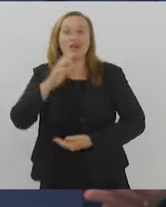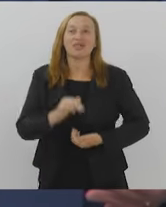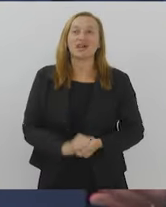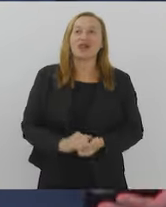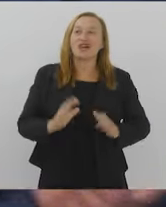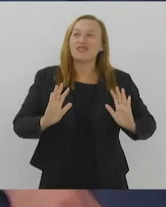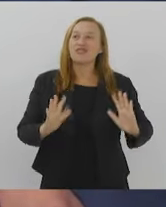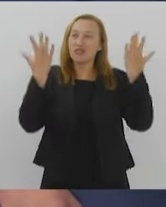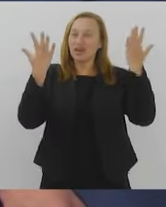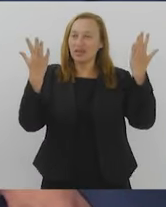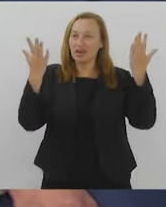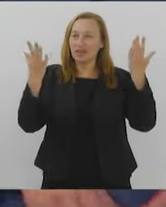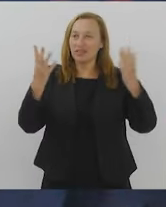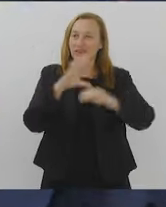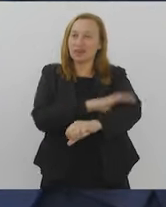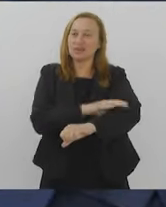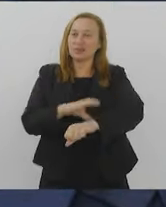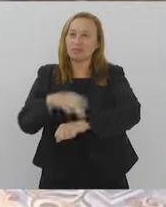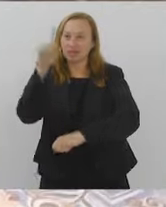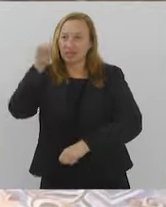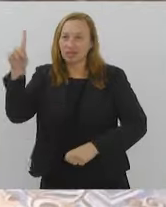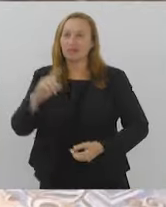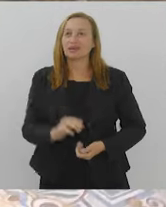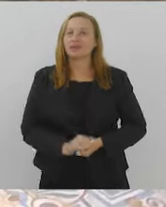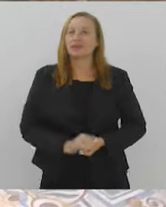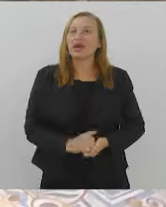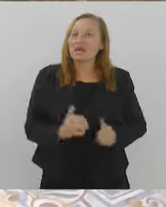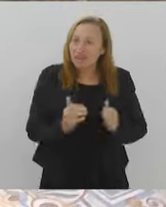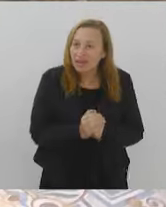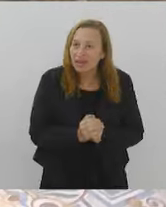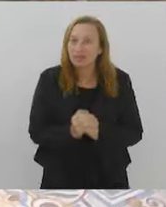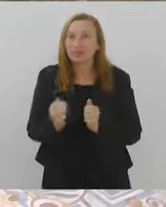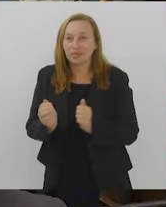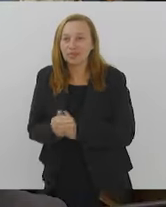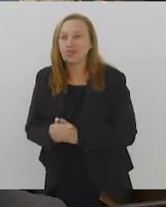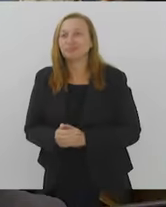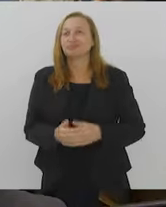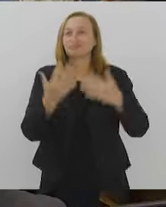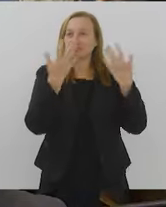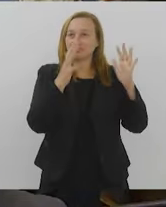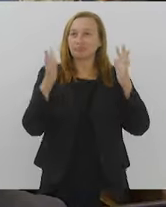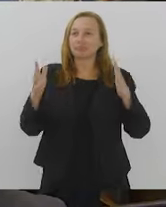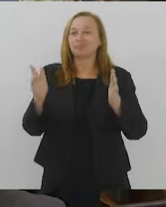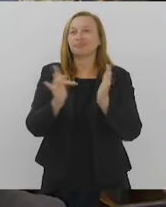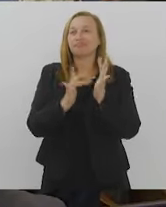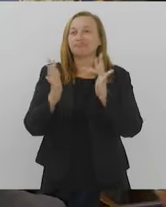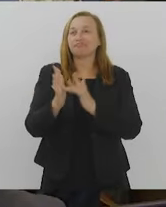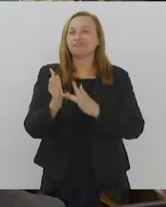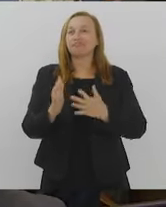Viva a Assembleia de Deus! Amém. Palmas para Jesus.